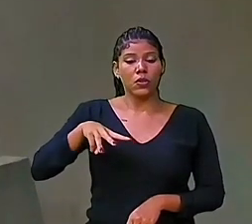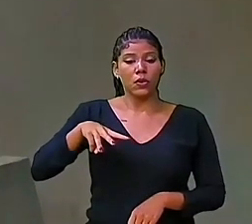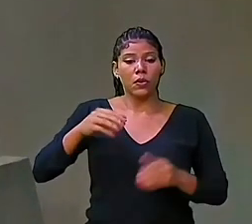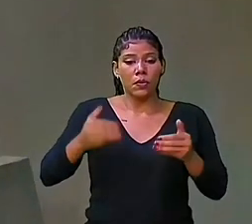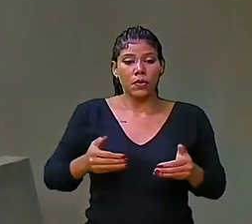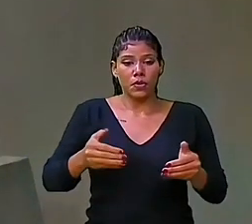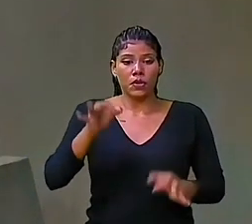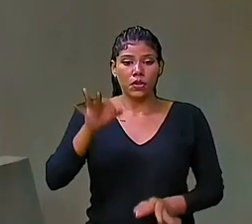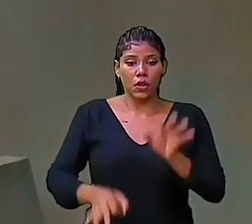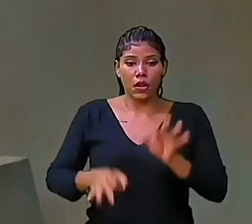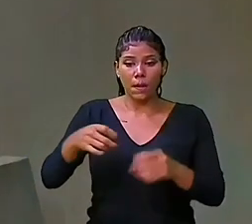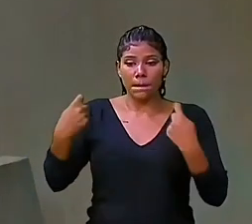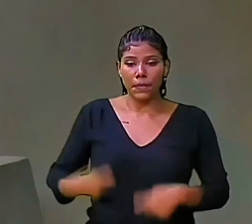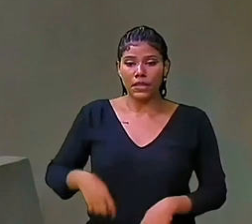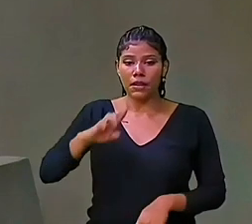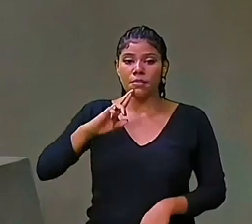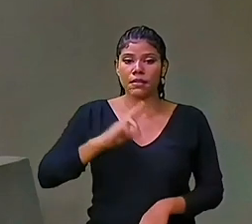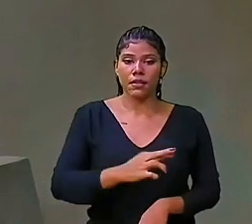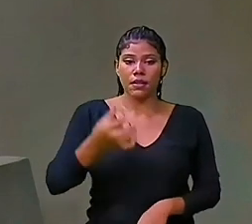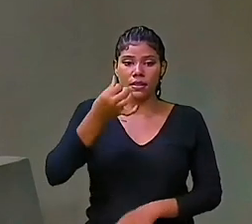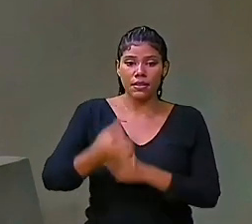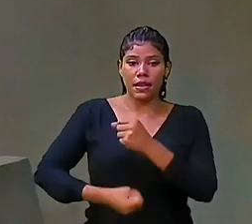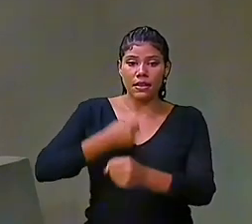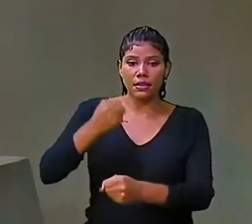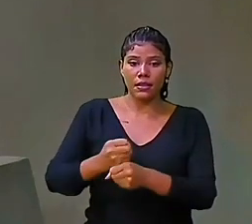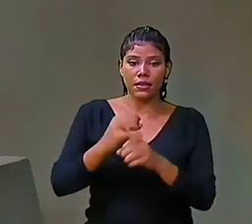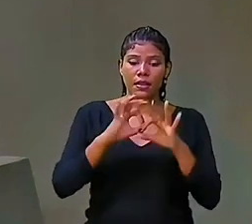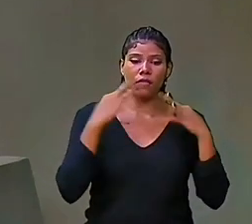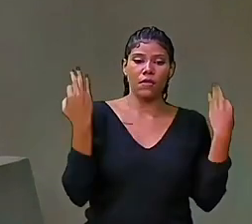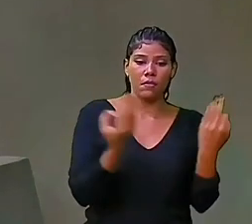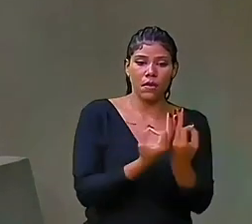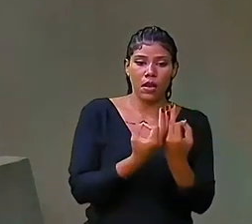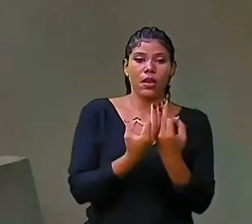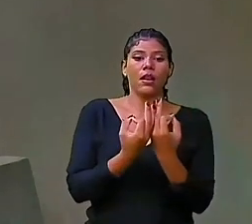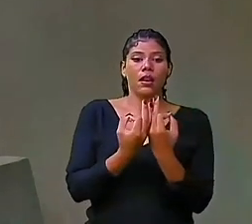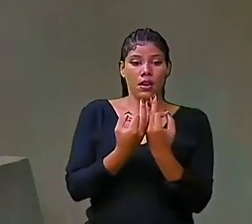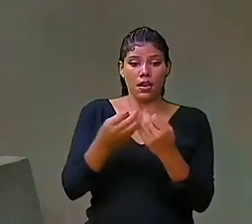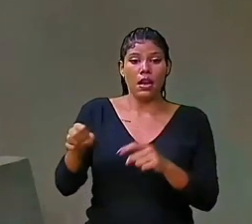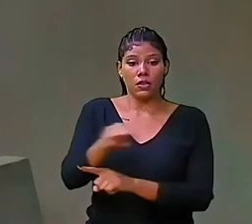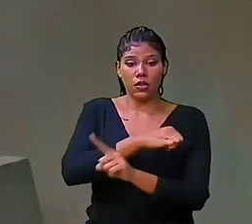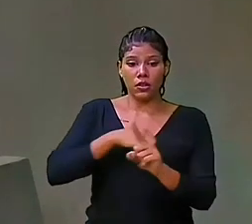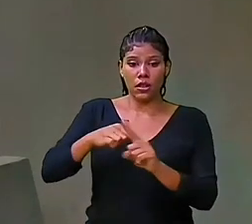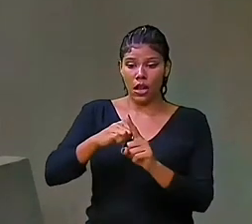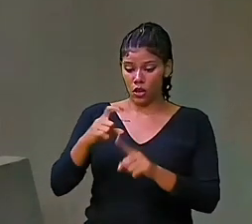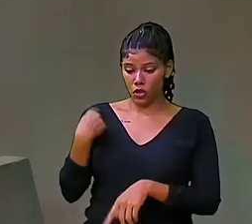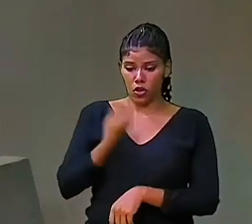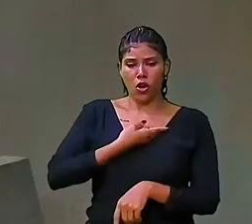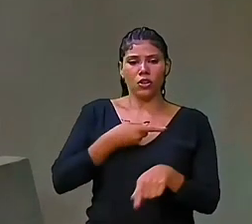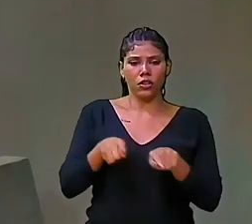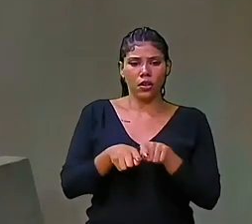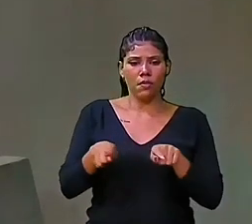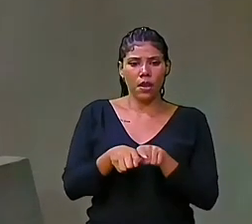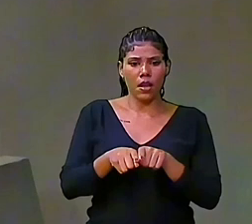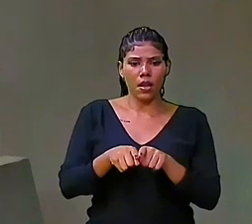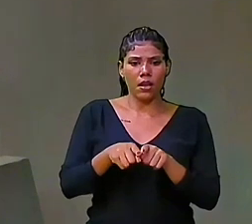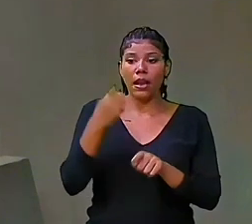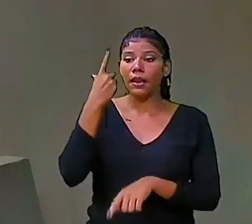responder. Há 6 anos a família e a sociedade gritam isso, e nós também.